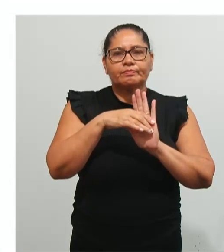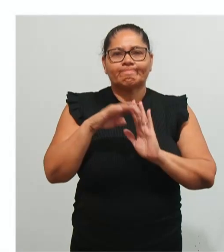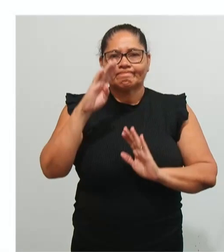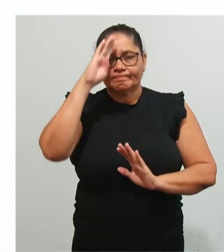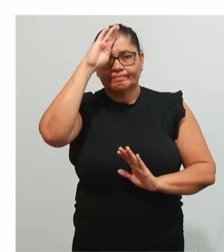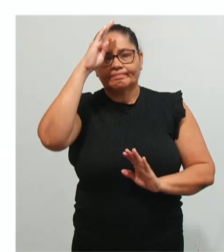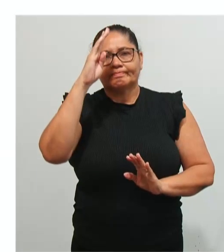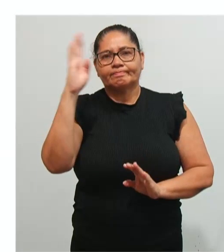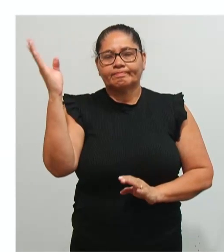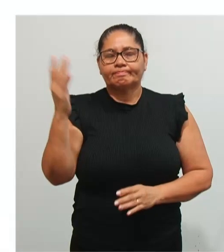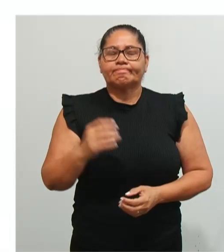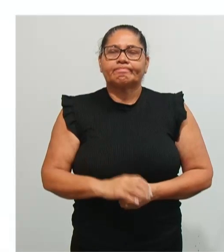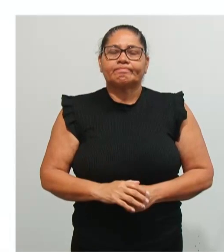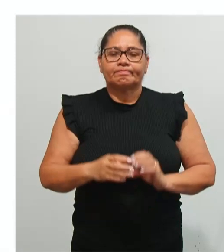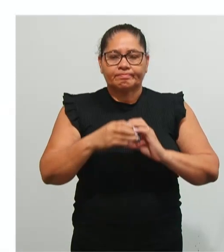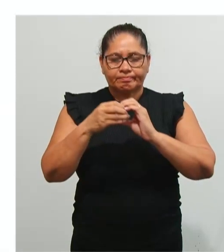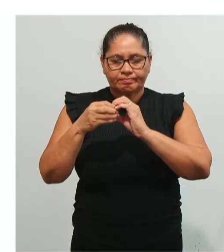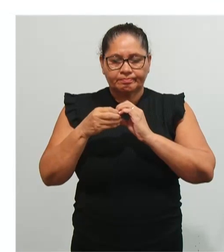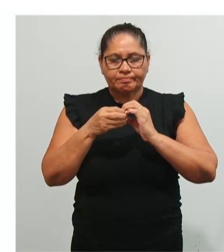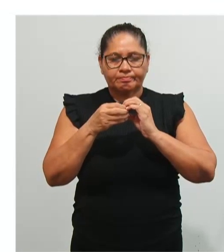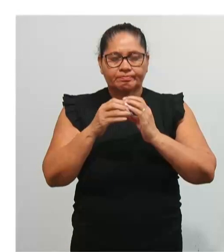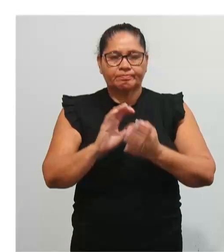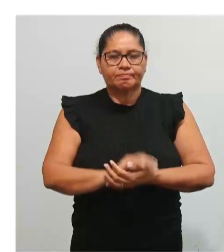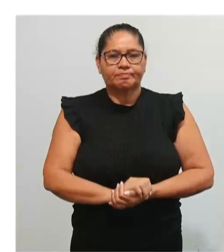governança corporativa.